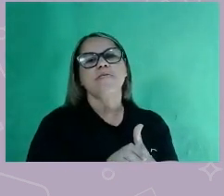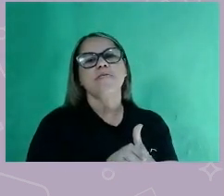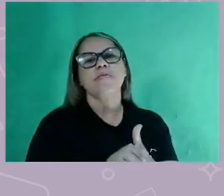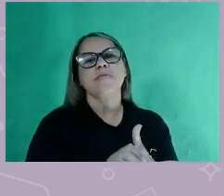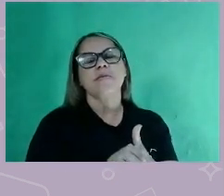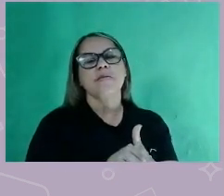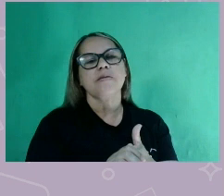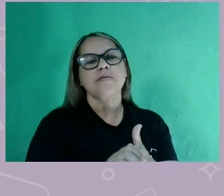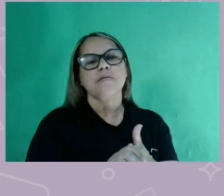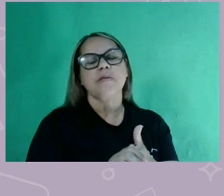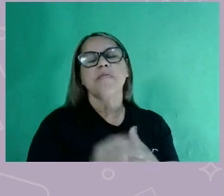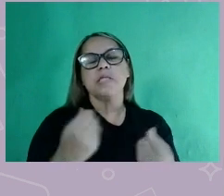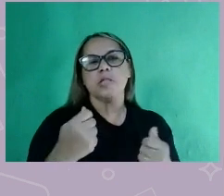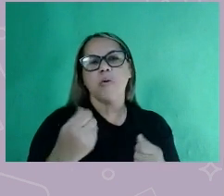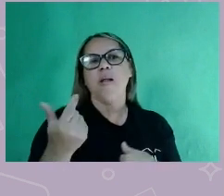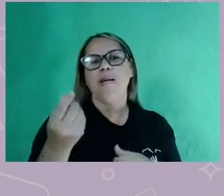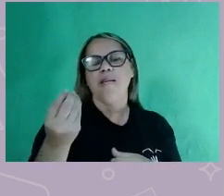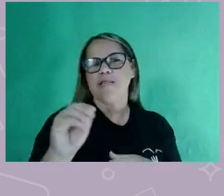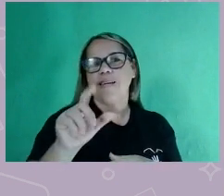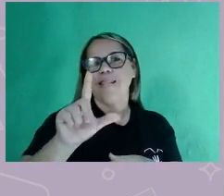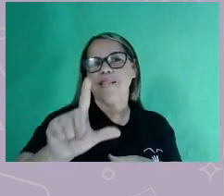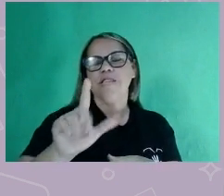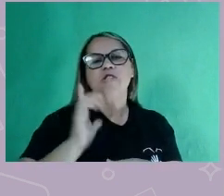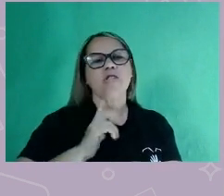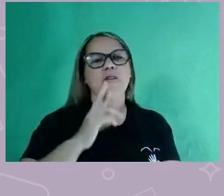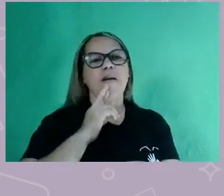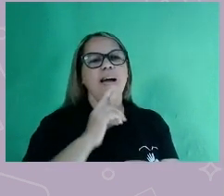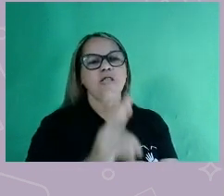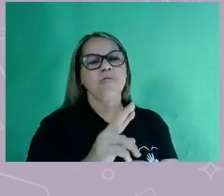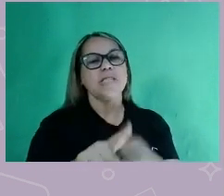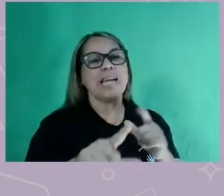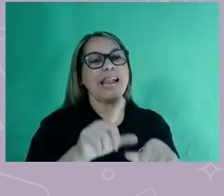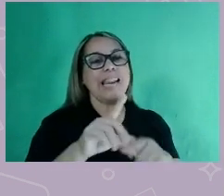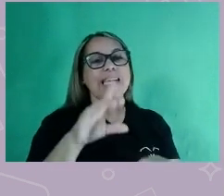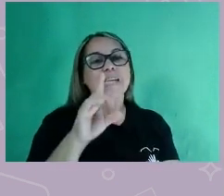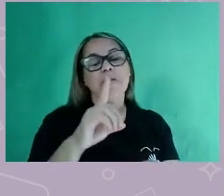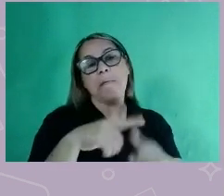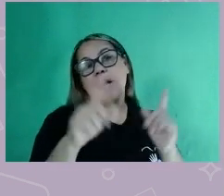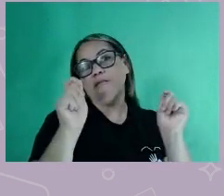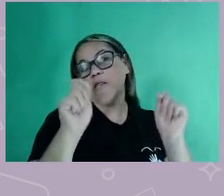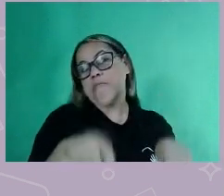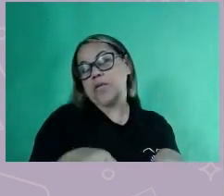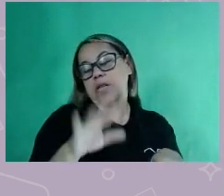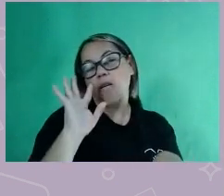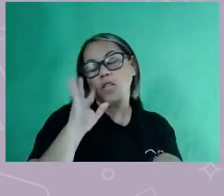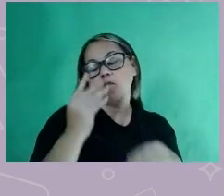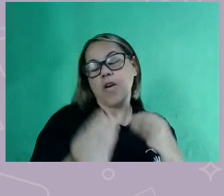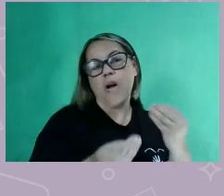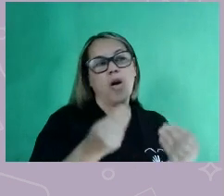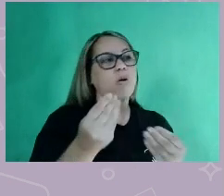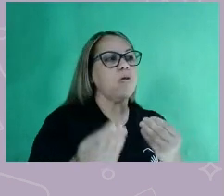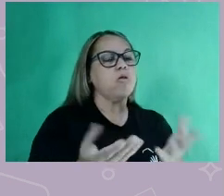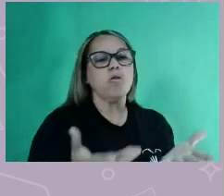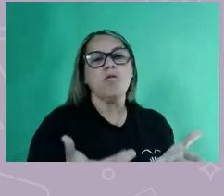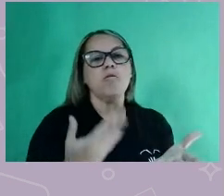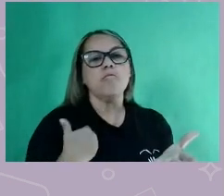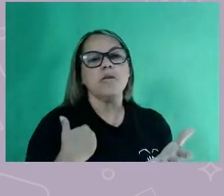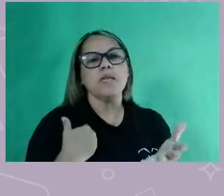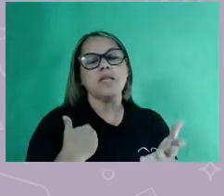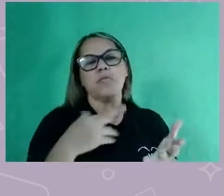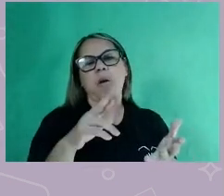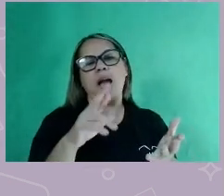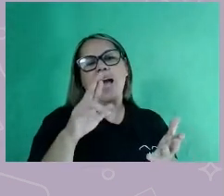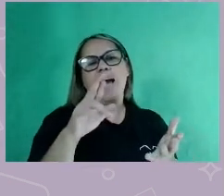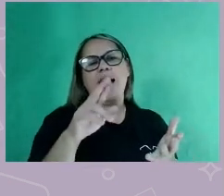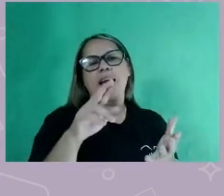a unidade em litros então já tem uma resposta que é a letra D mas vocês poderiam resolver também por uma regra de 3